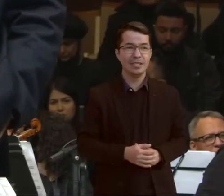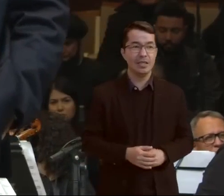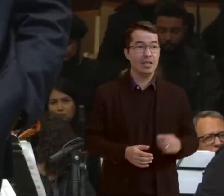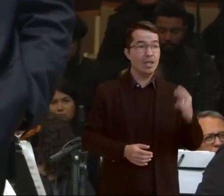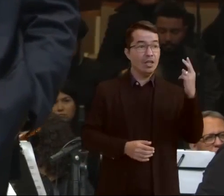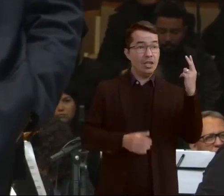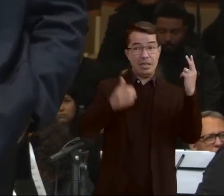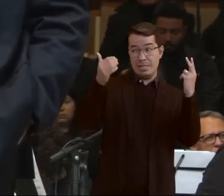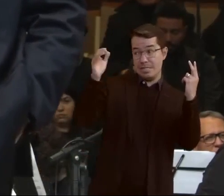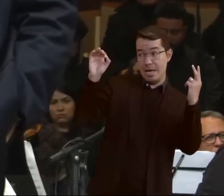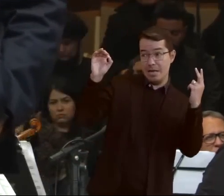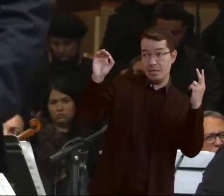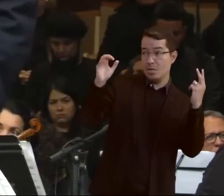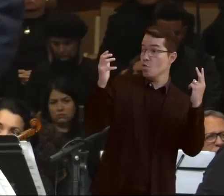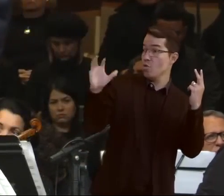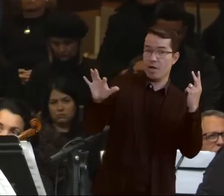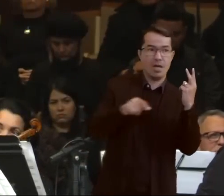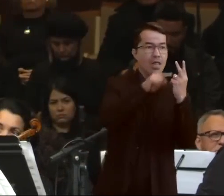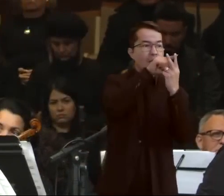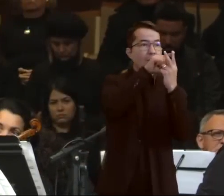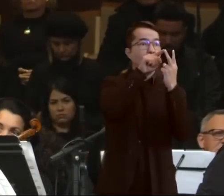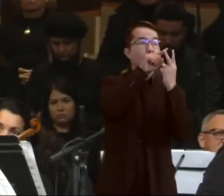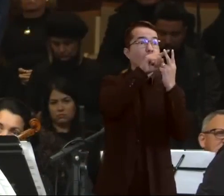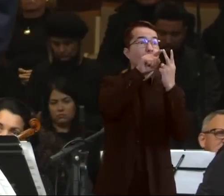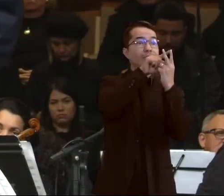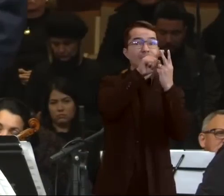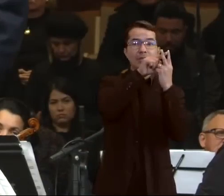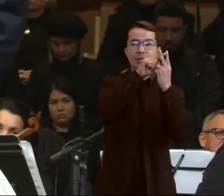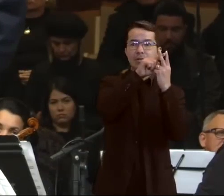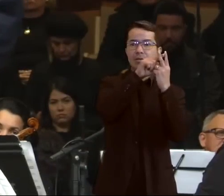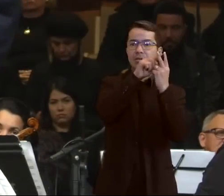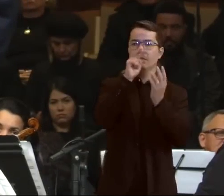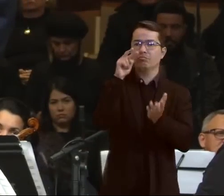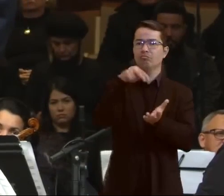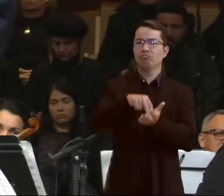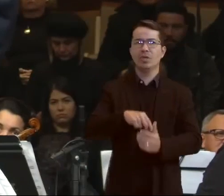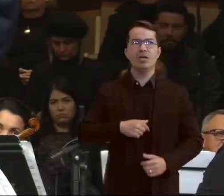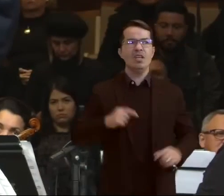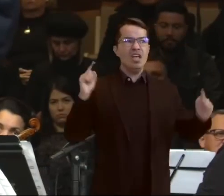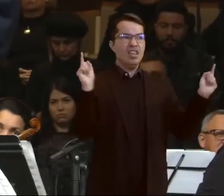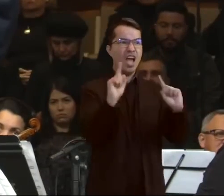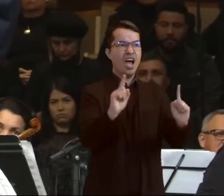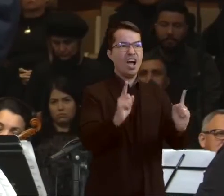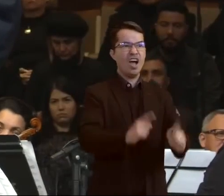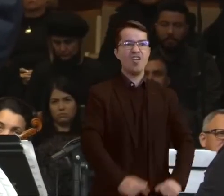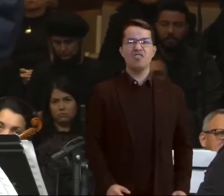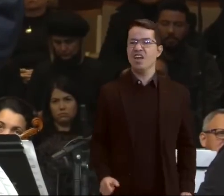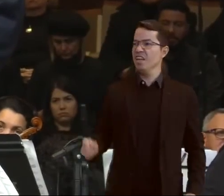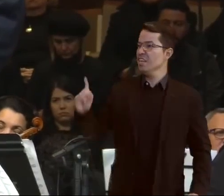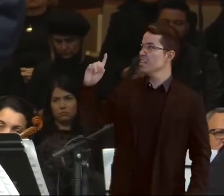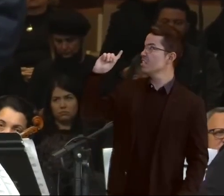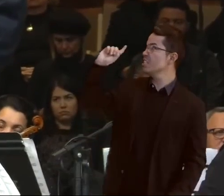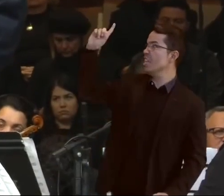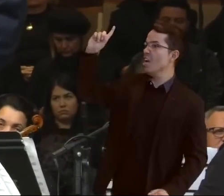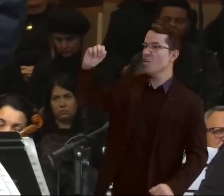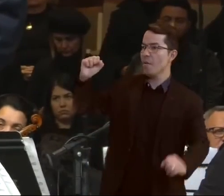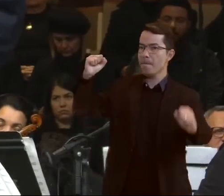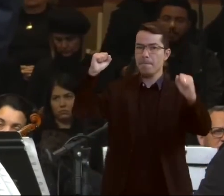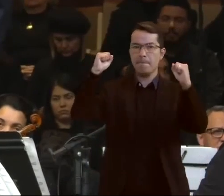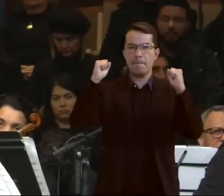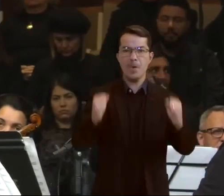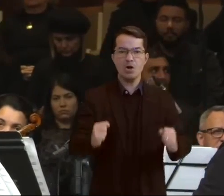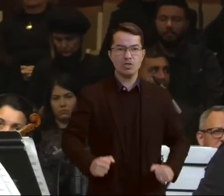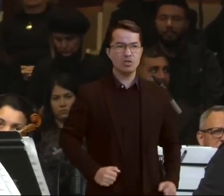2 deles dizem: não, nós temos chance. O Senhor é poderoso, já fez milagres entre